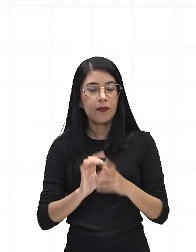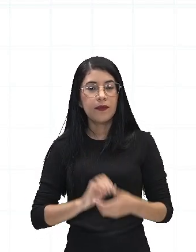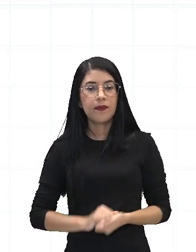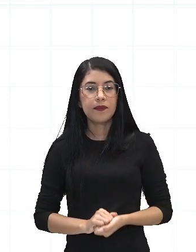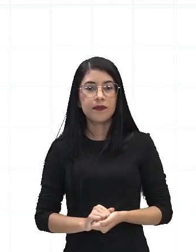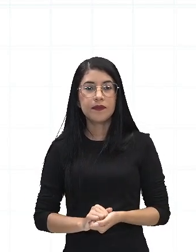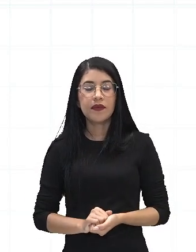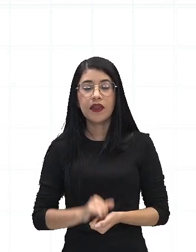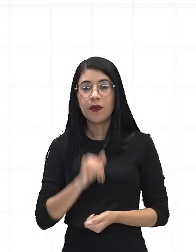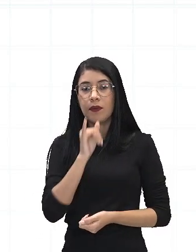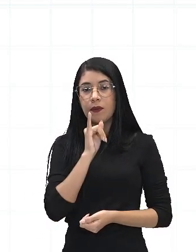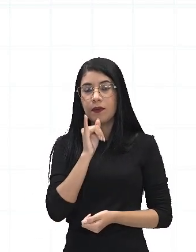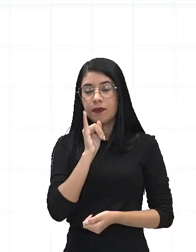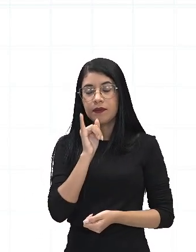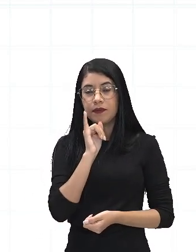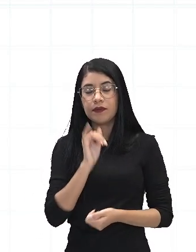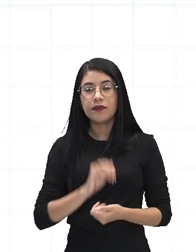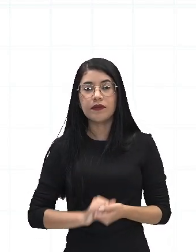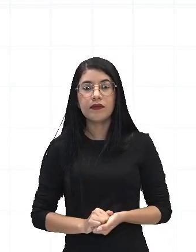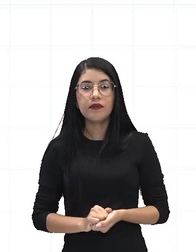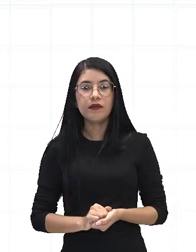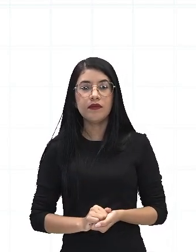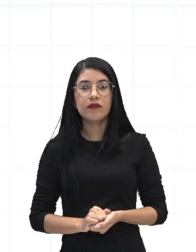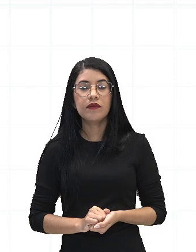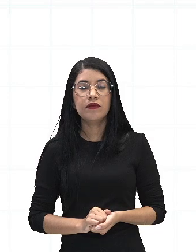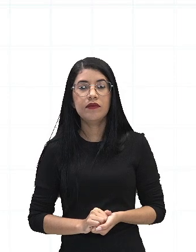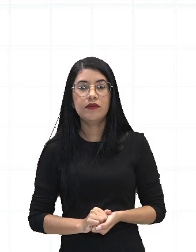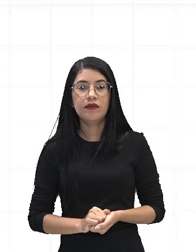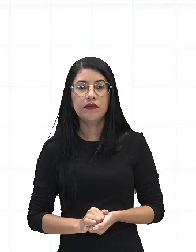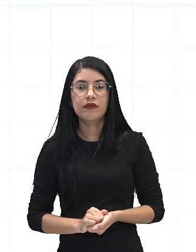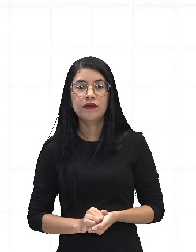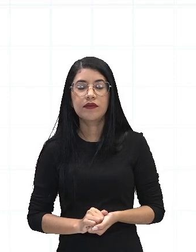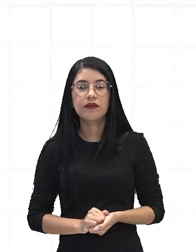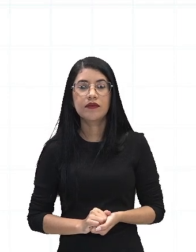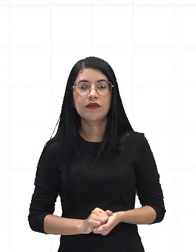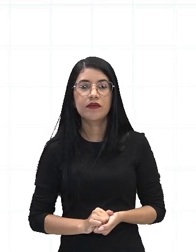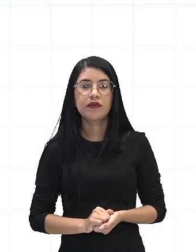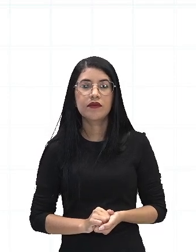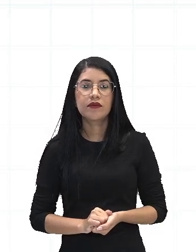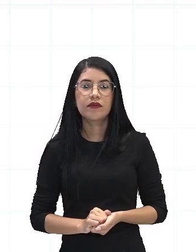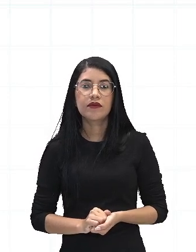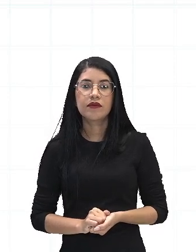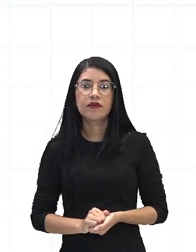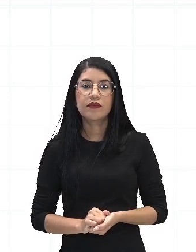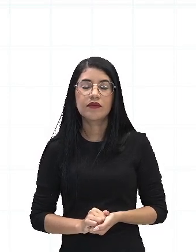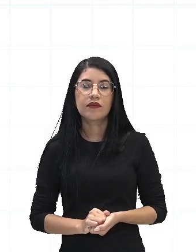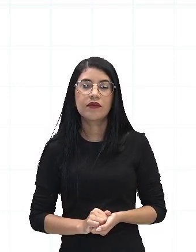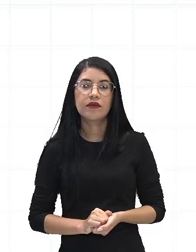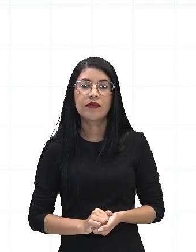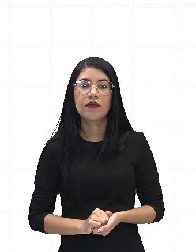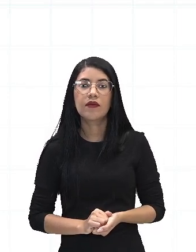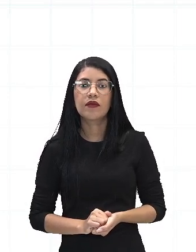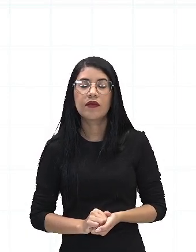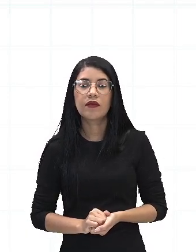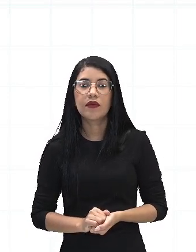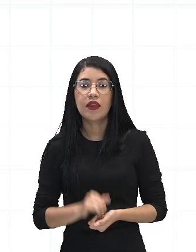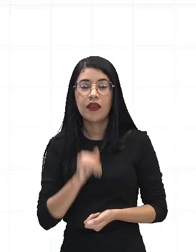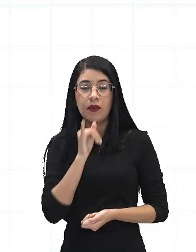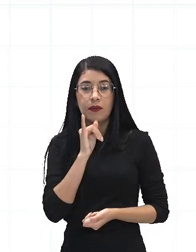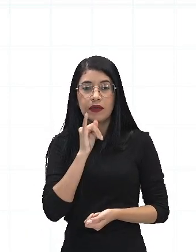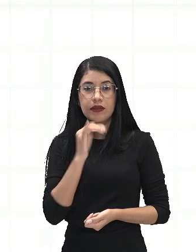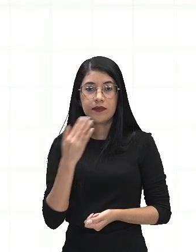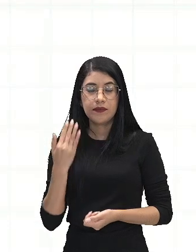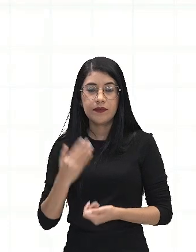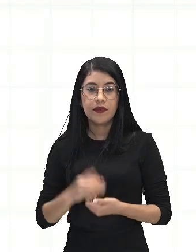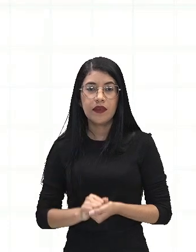Então, exemplificando isso, colocando aqui um exemplo para vocês, observem nestes exemplos. A casa